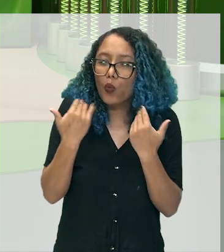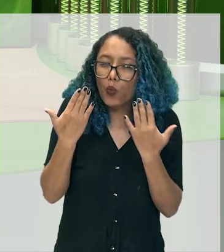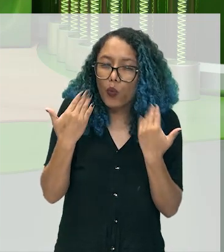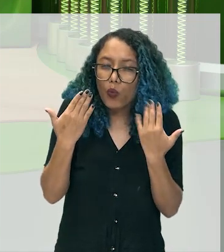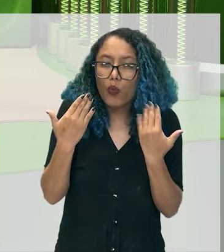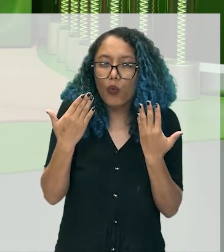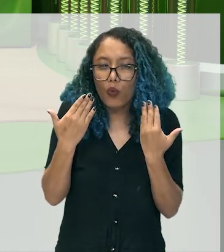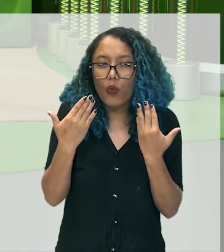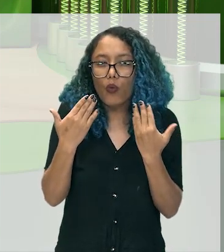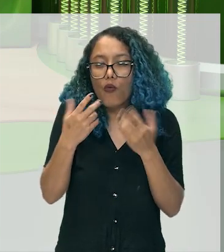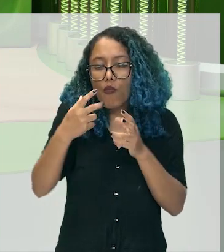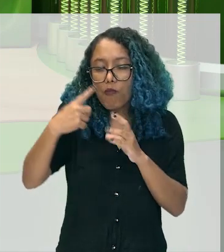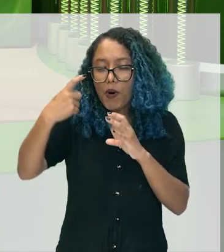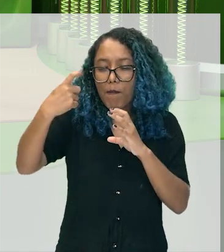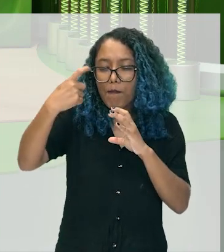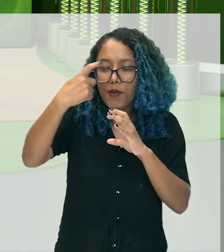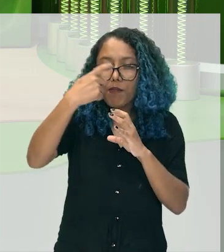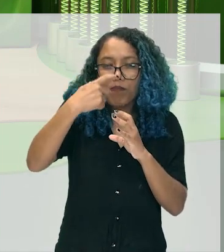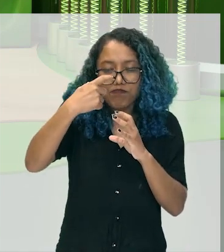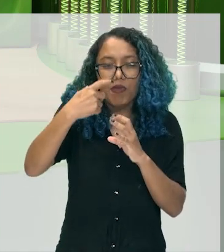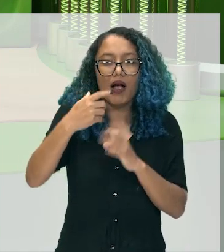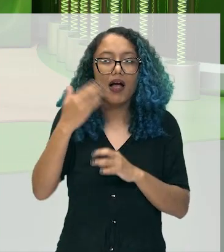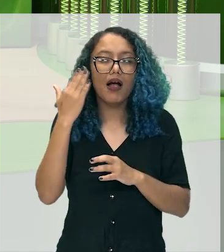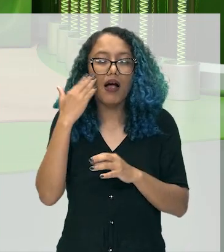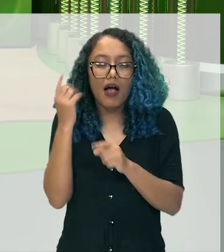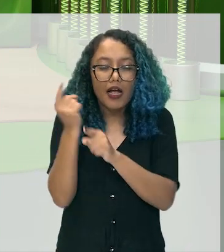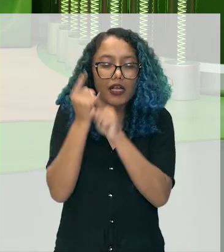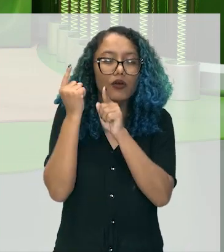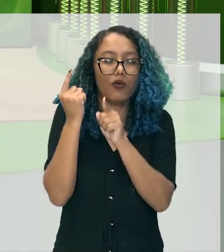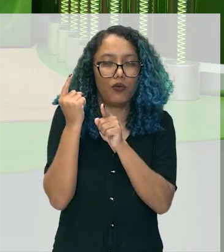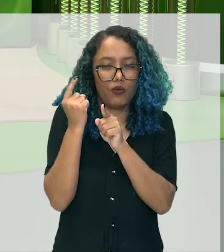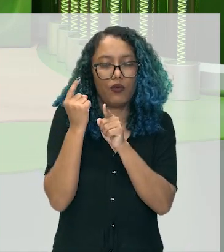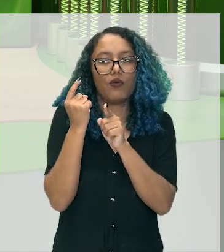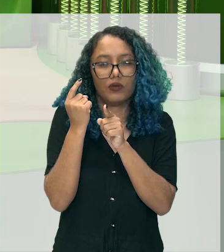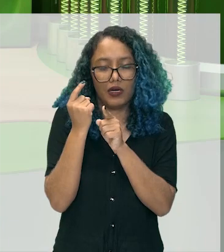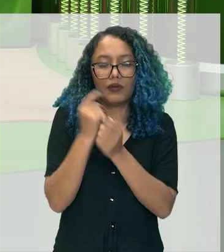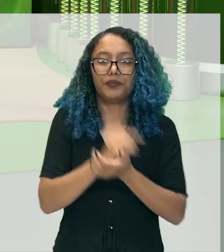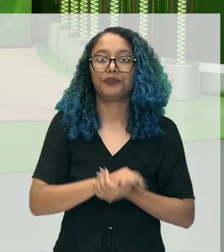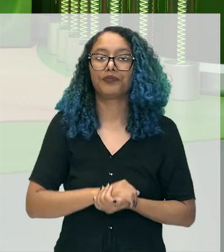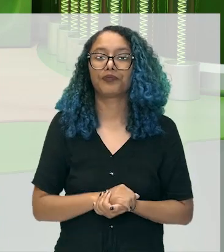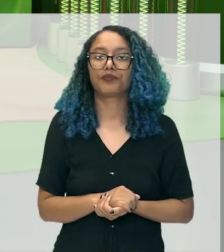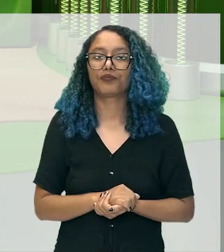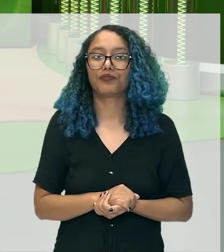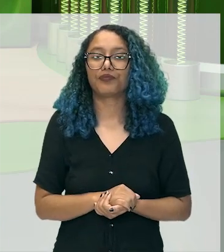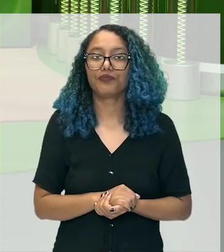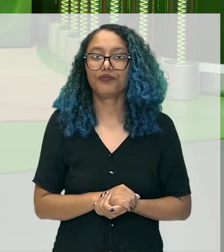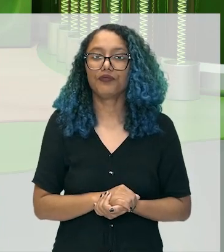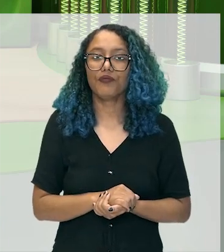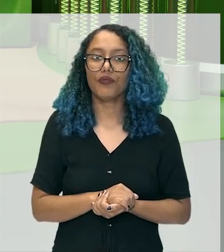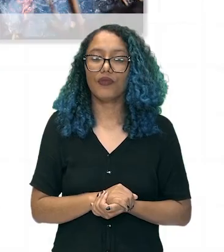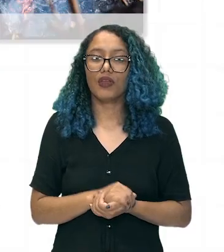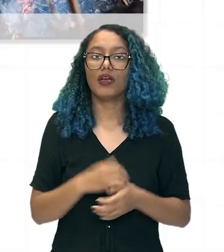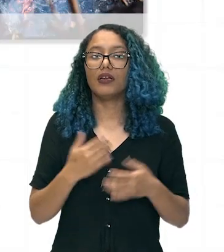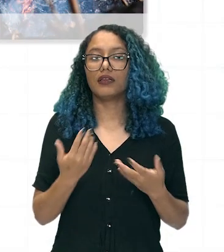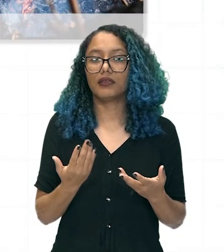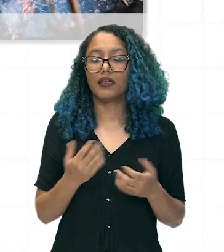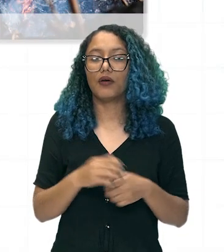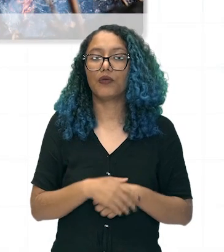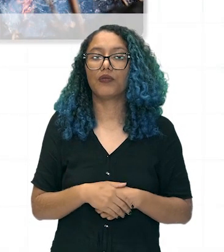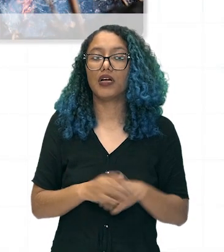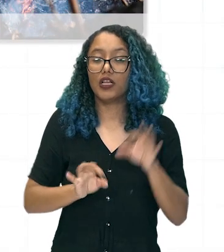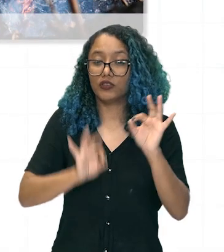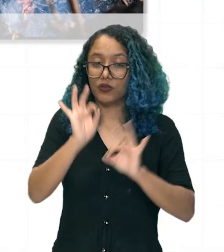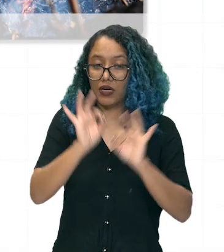emitido e esse calor, então, ele é captado por esse satélite, eles são, então, apresentados